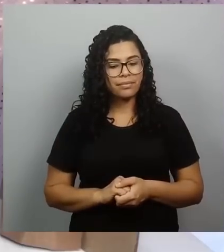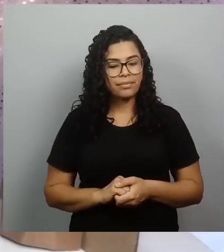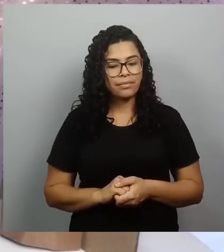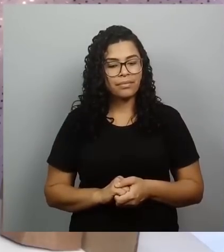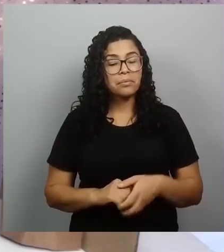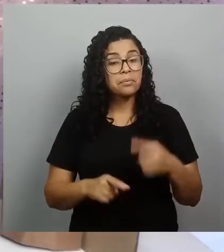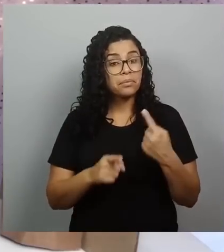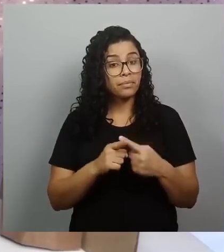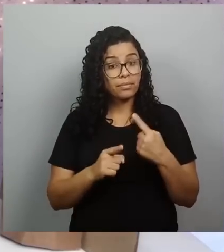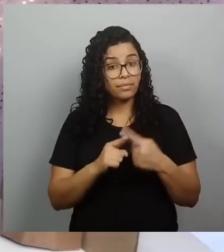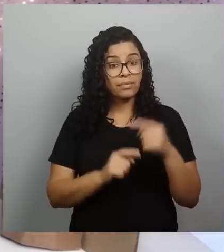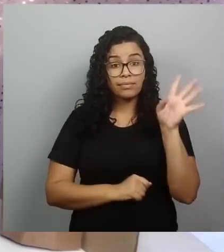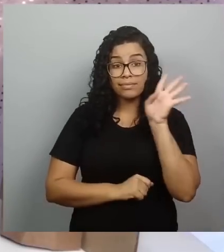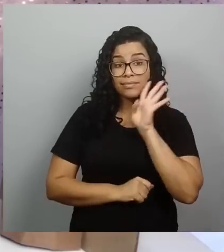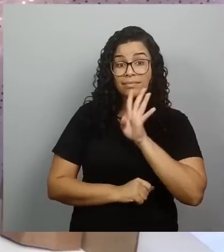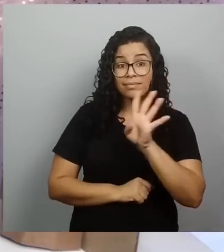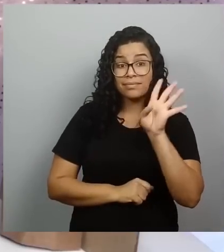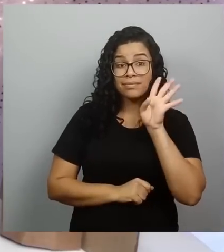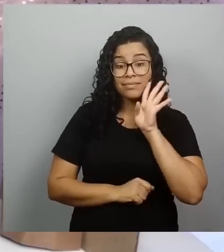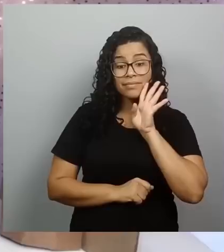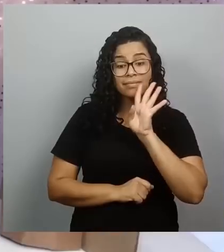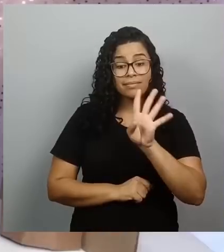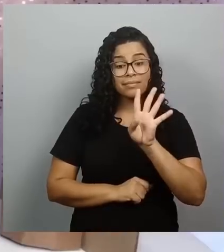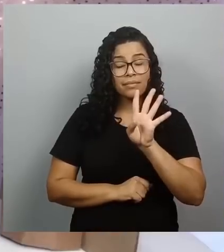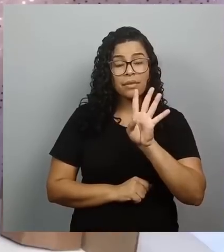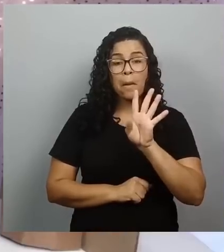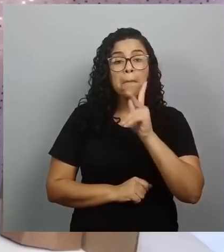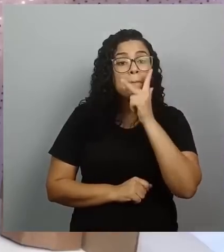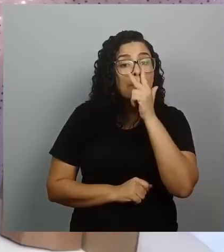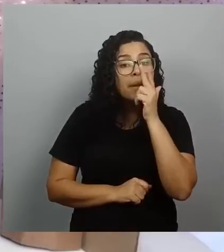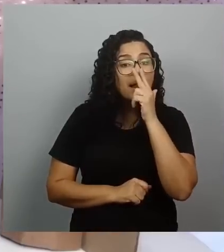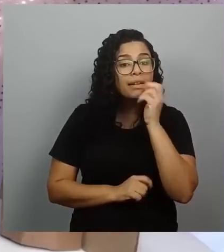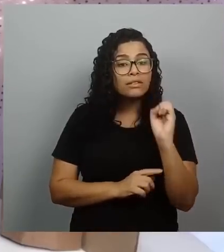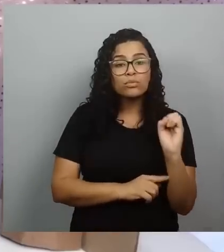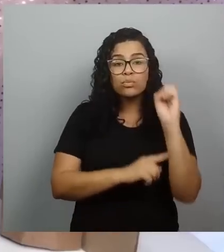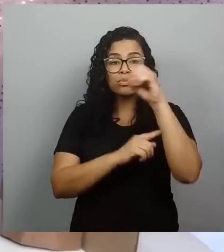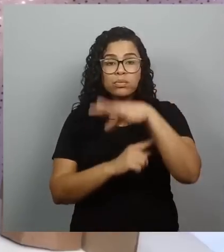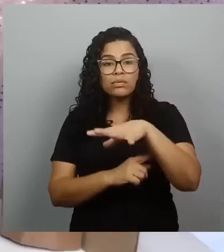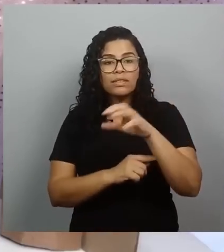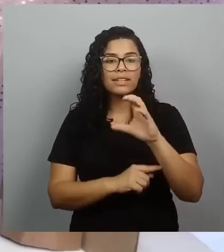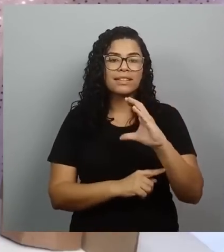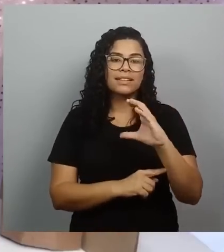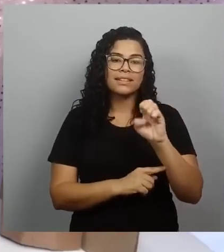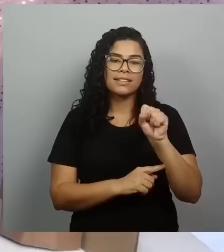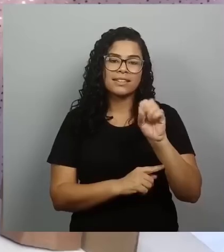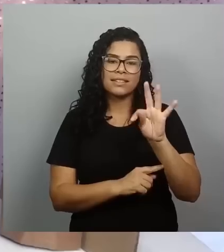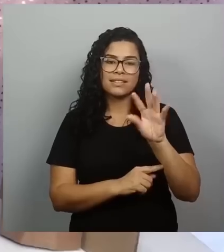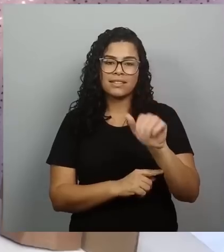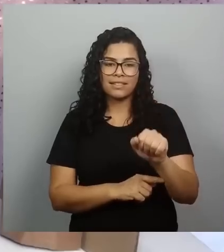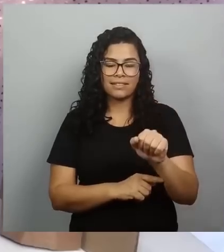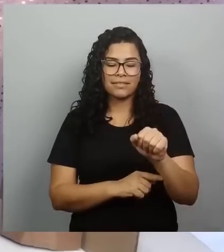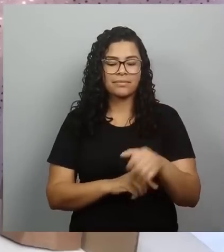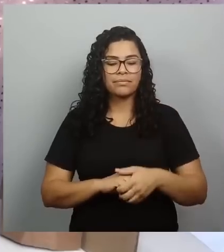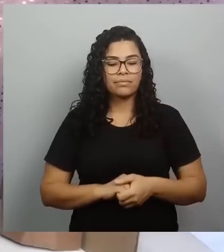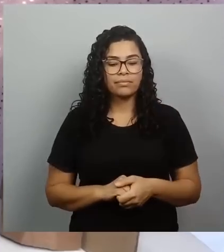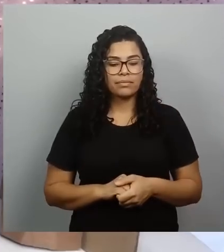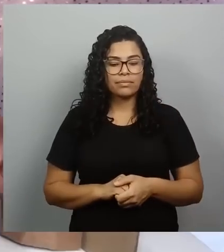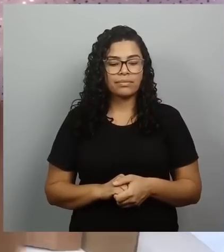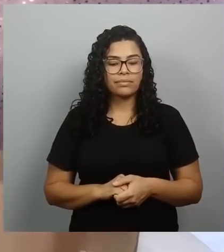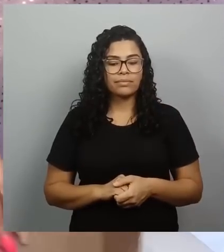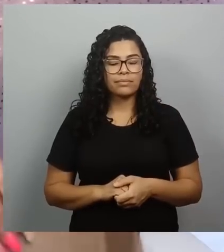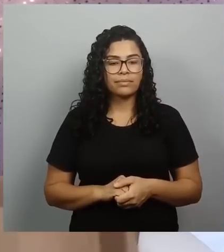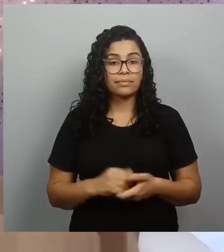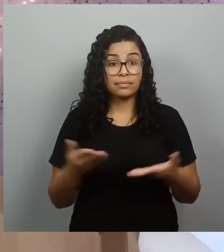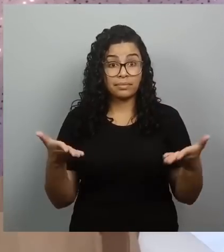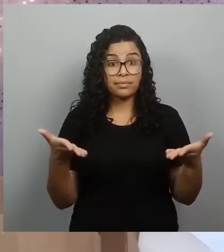Porque o que será legal? Será uma espécie de uma cesta. Vamos fazer